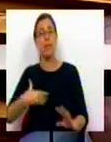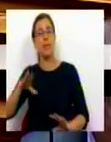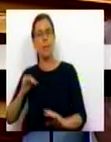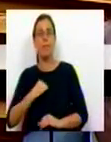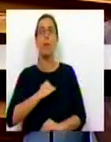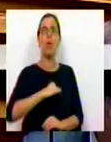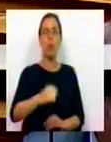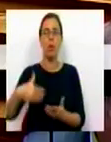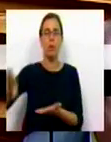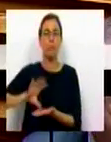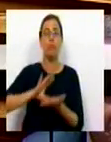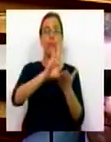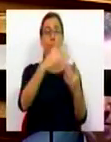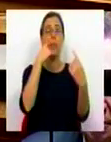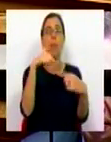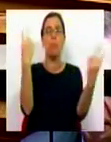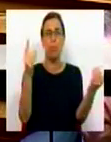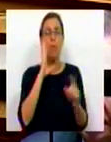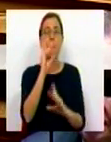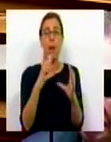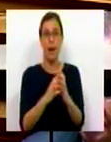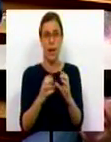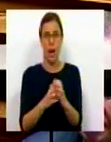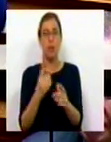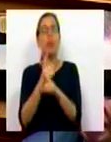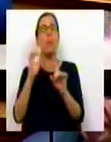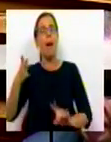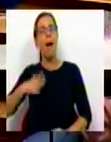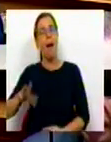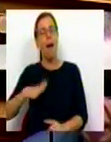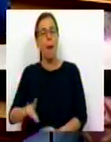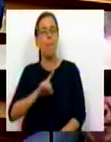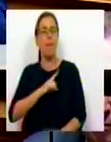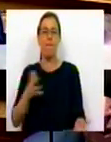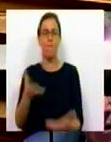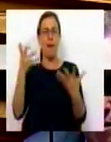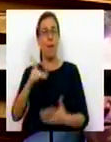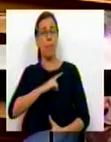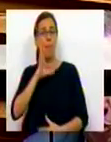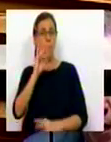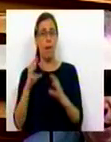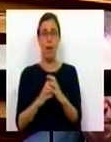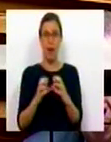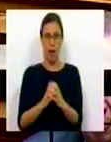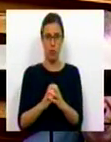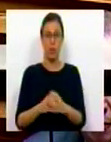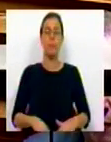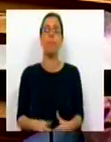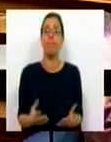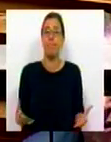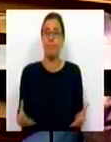são contra a recapitalização pública da Caixa Geral de Depósitos porque querem privatizar a Caixa Geral de